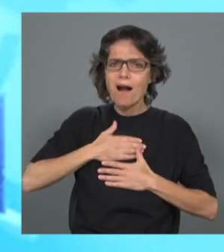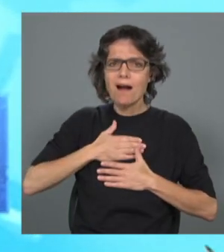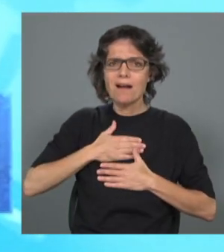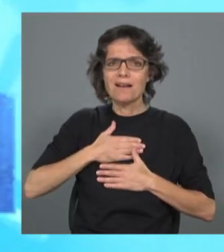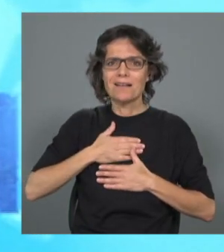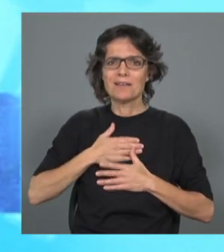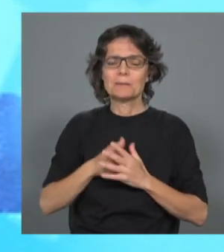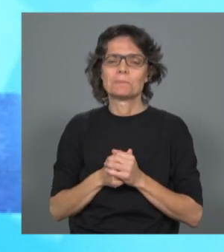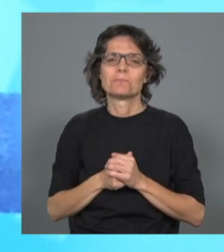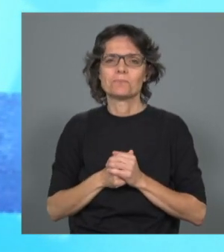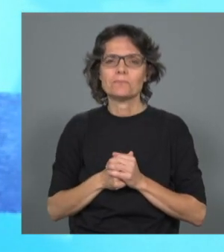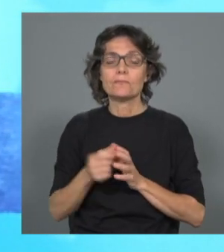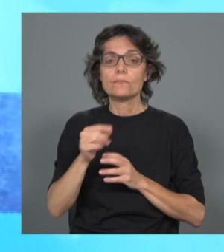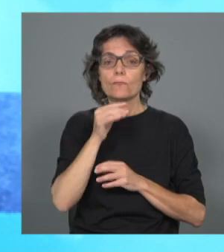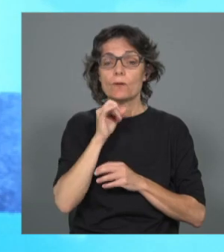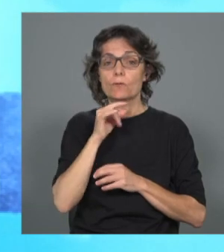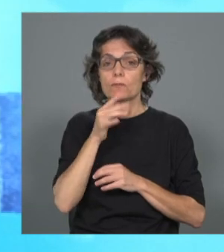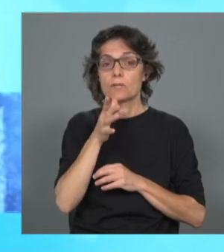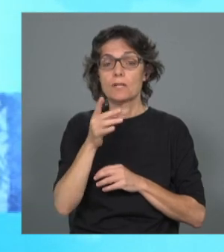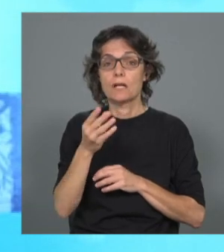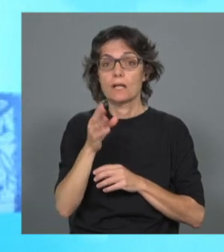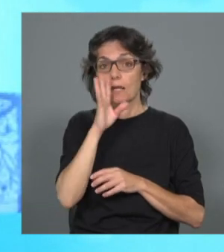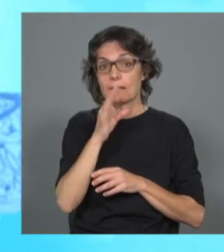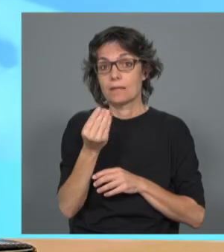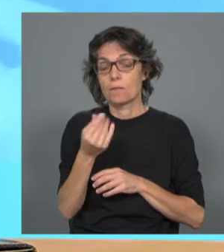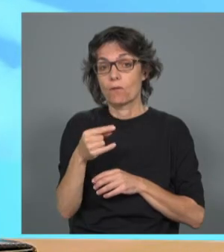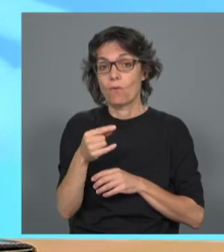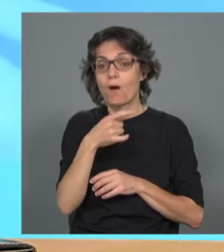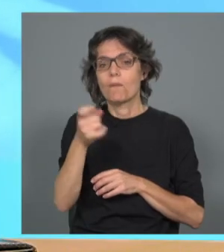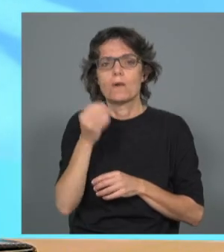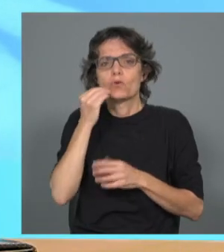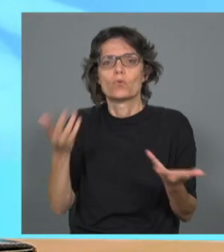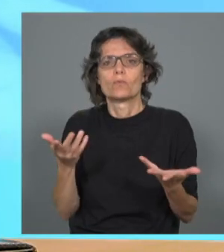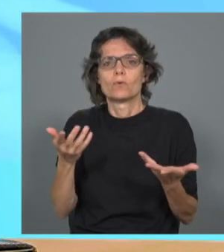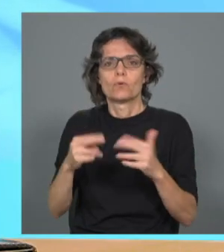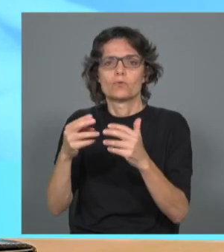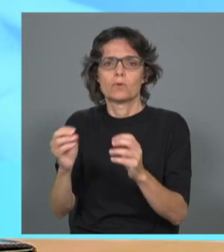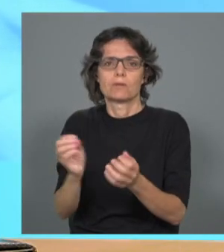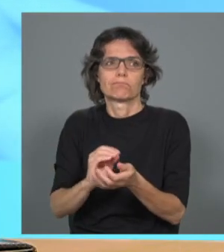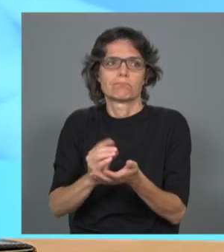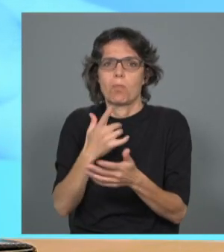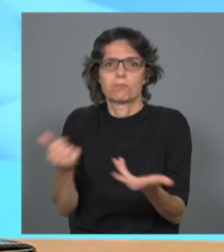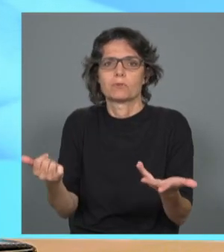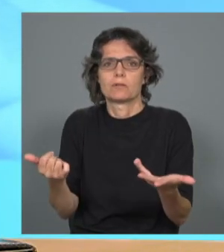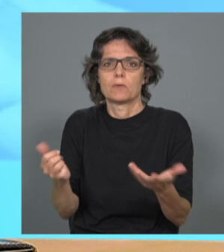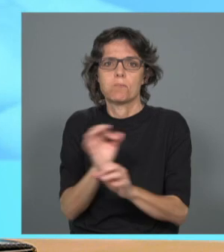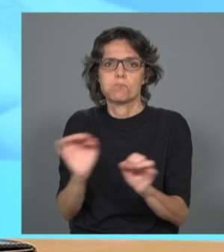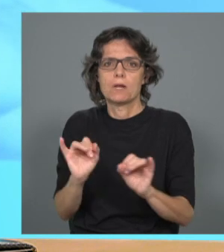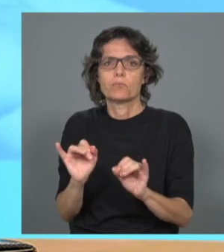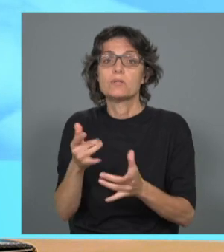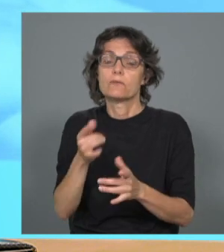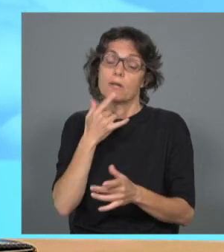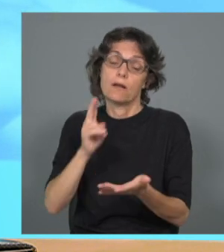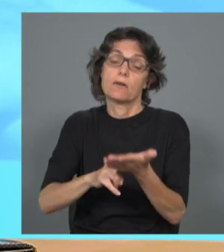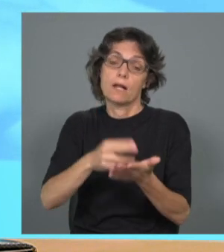de facto, com medo é impossível construir a paz. Exatamente, é impossível mesmo. Desde logo, o